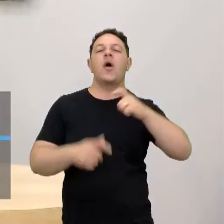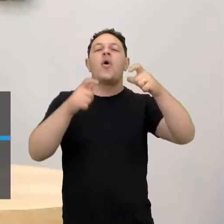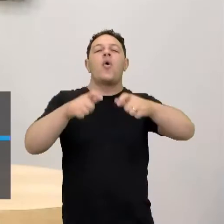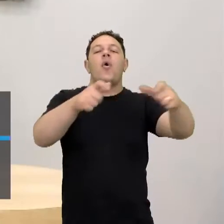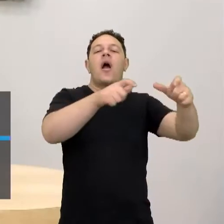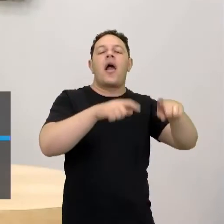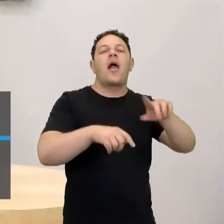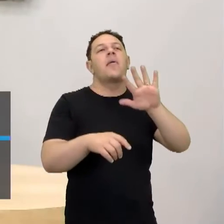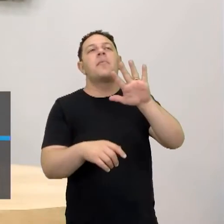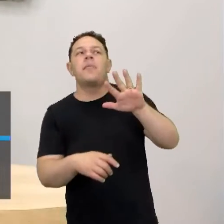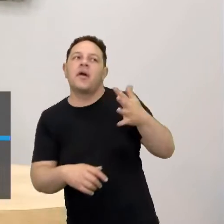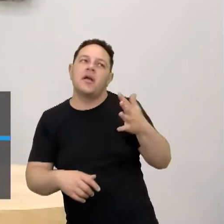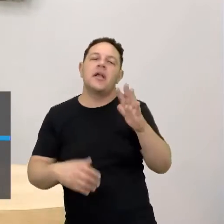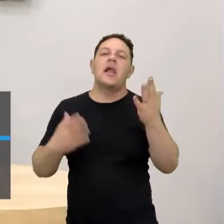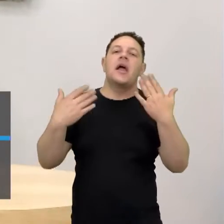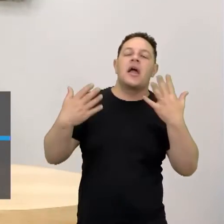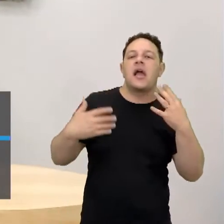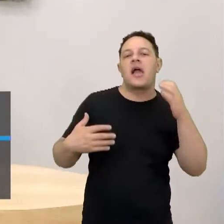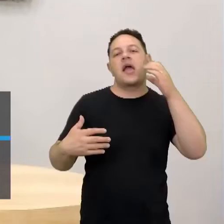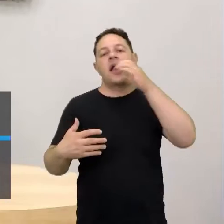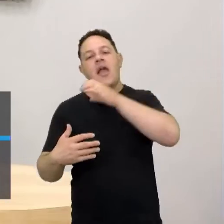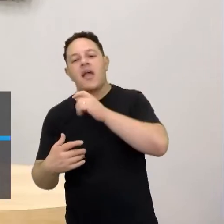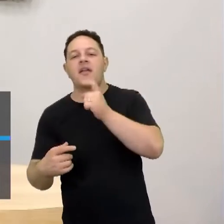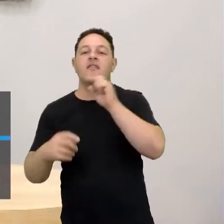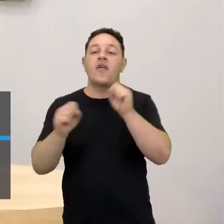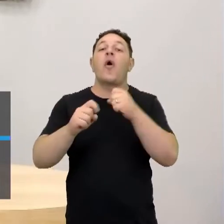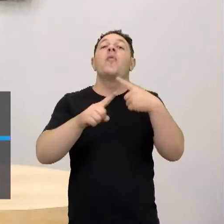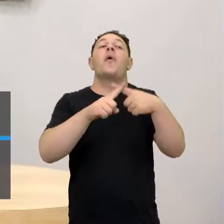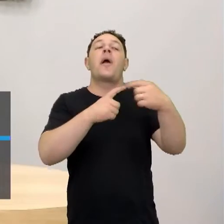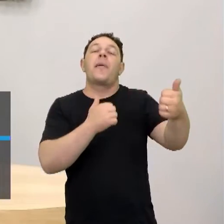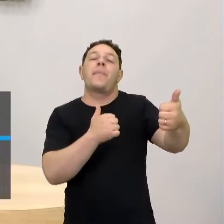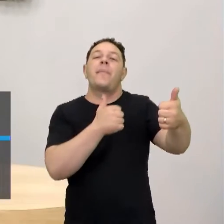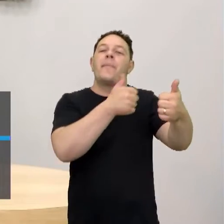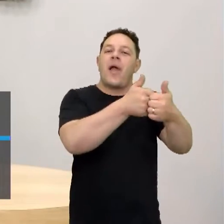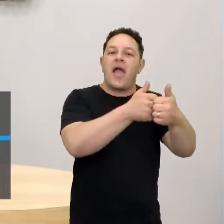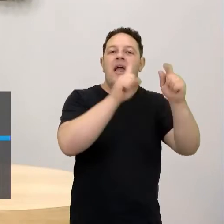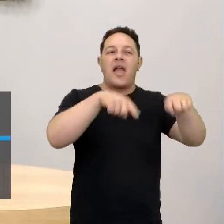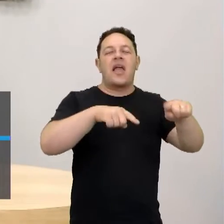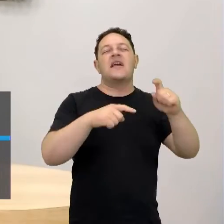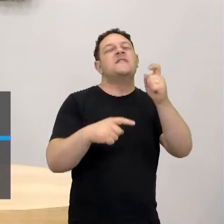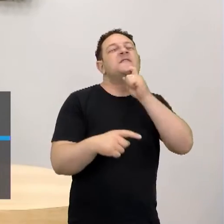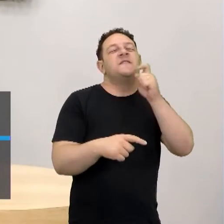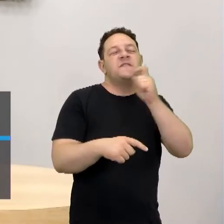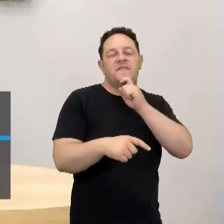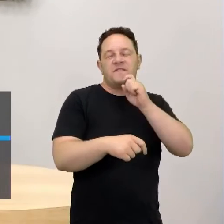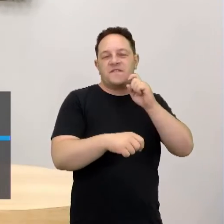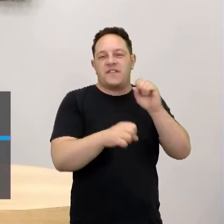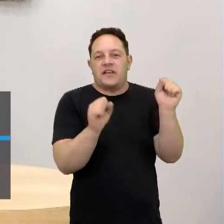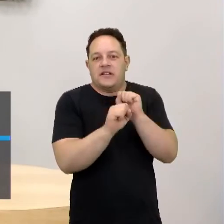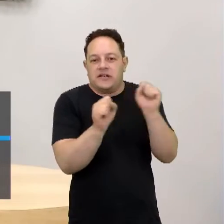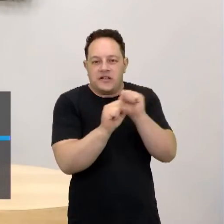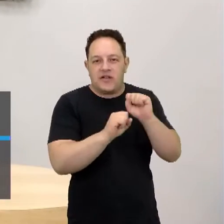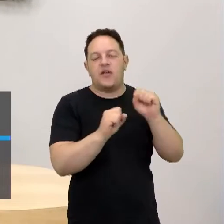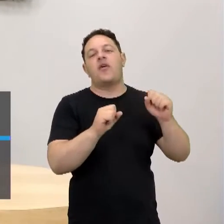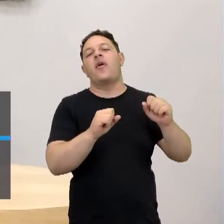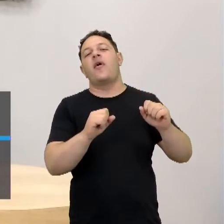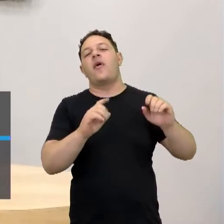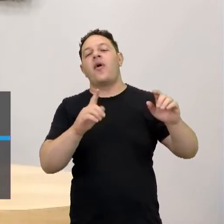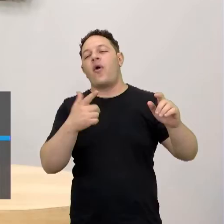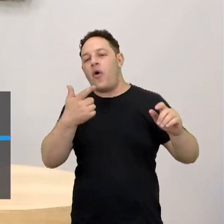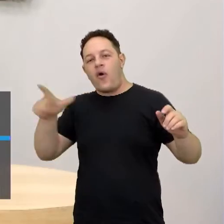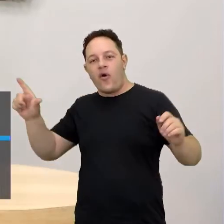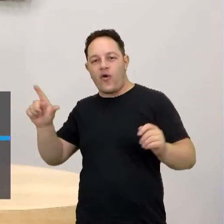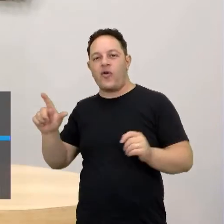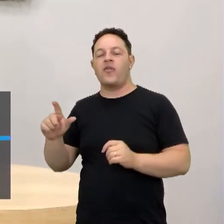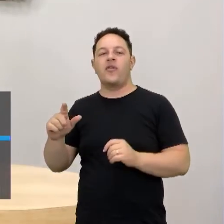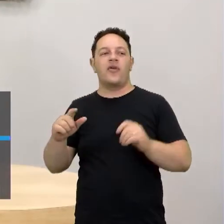climas subtropicais, mais pela proximidade do Trópico de Capricórnio, né, do que está em relação à